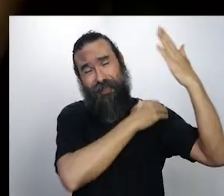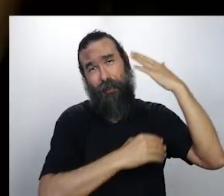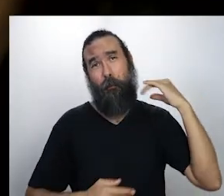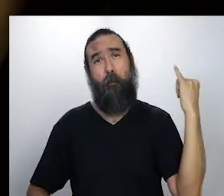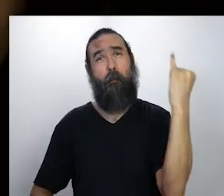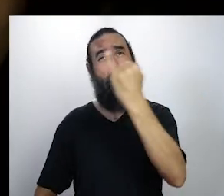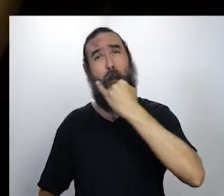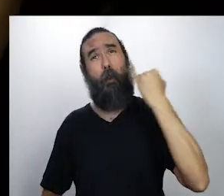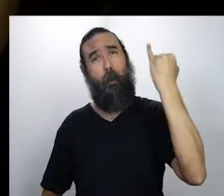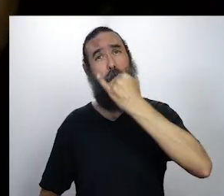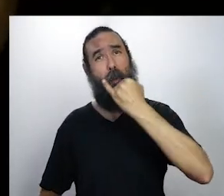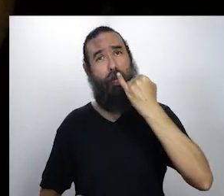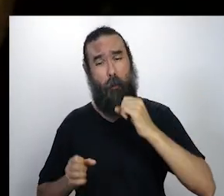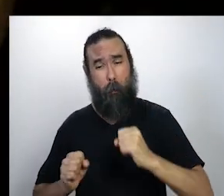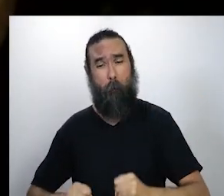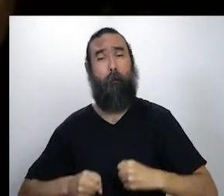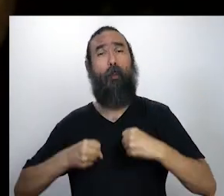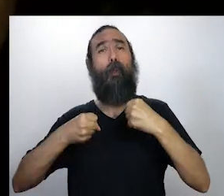que nos empodera